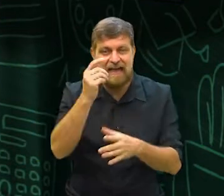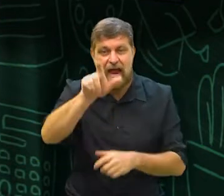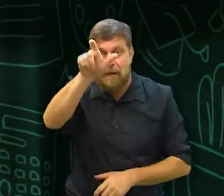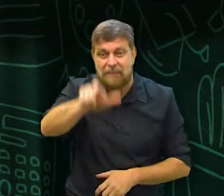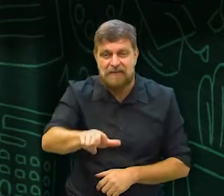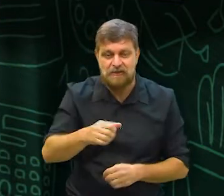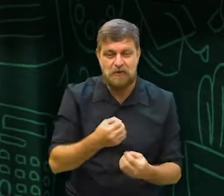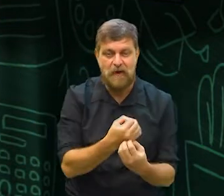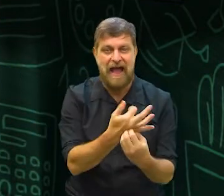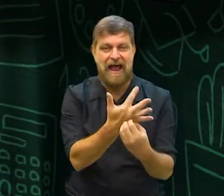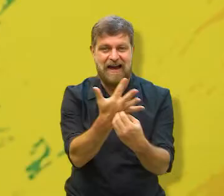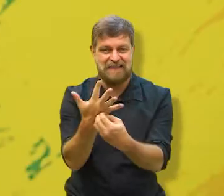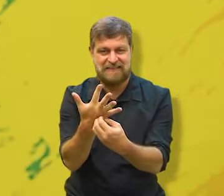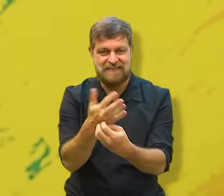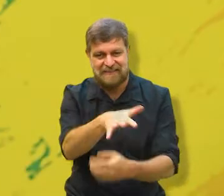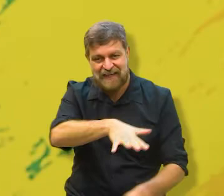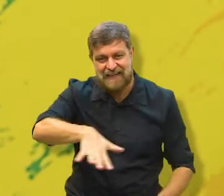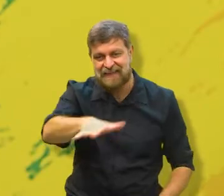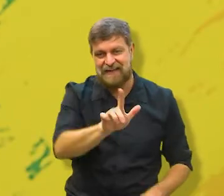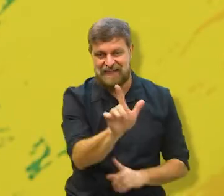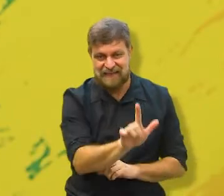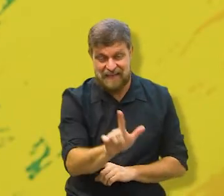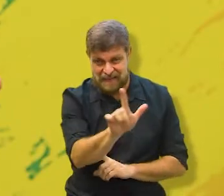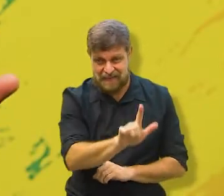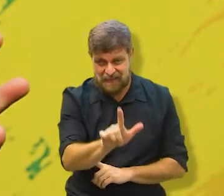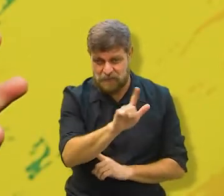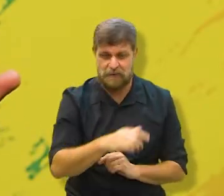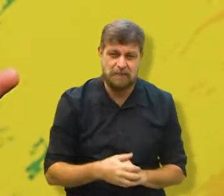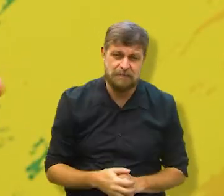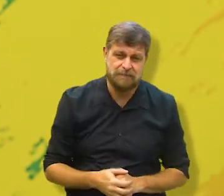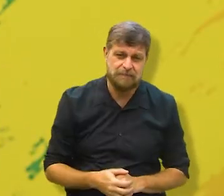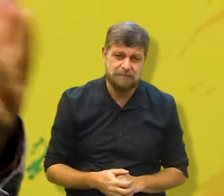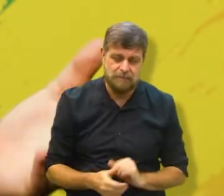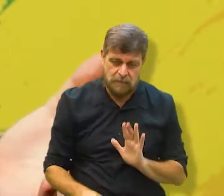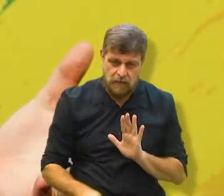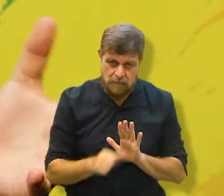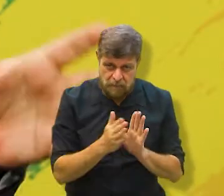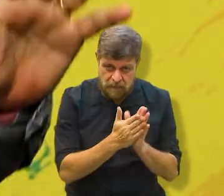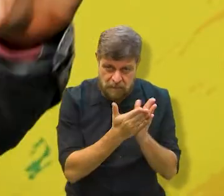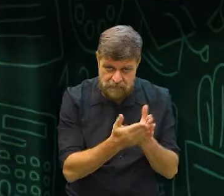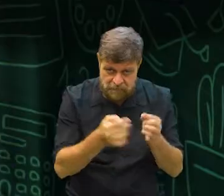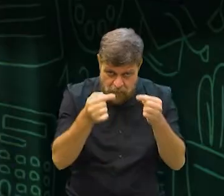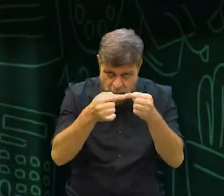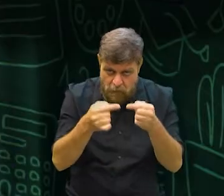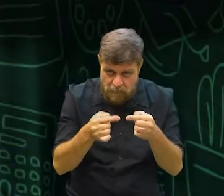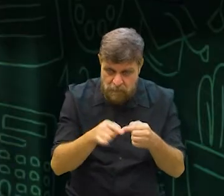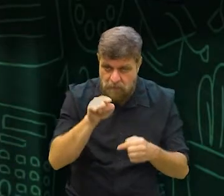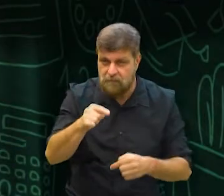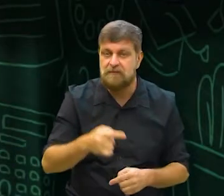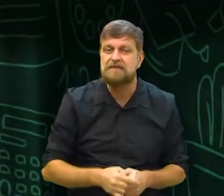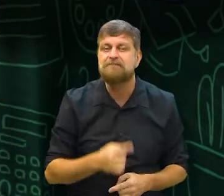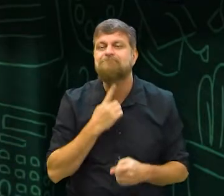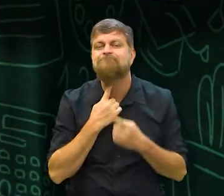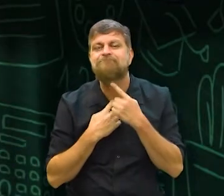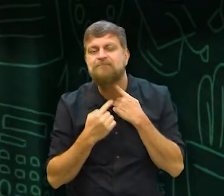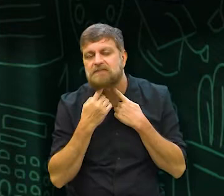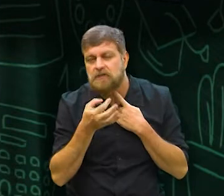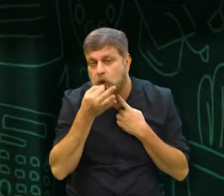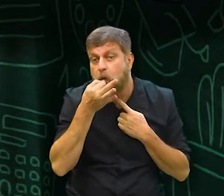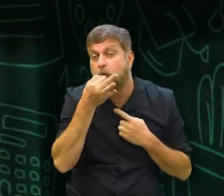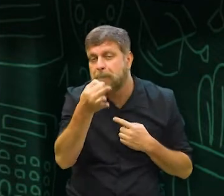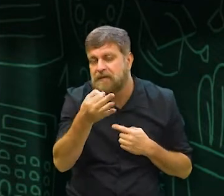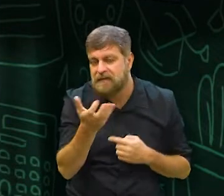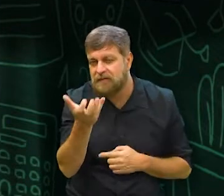da literatura. Então, quer dizer, a primeira edição correspondeu às expectativas. E gostaria que você falasse também um